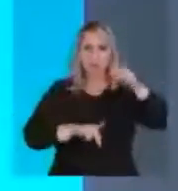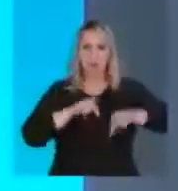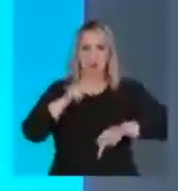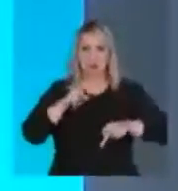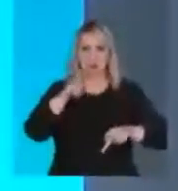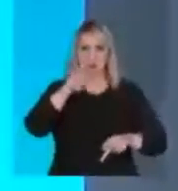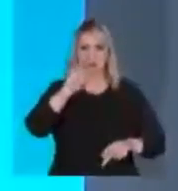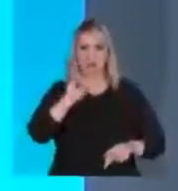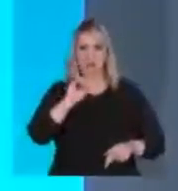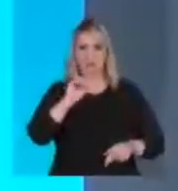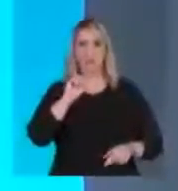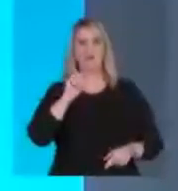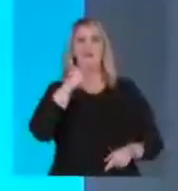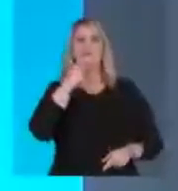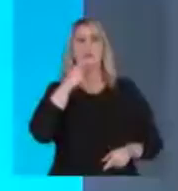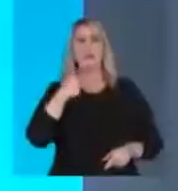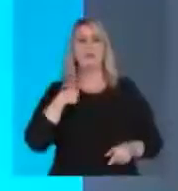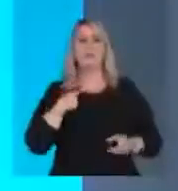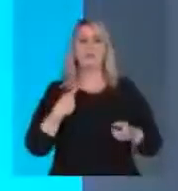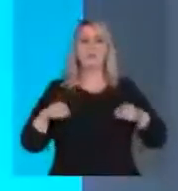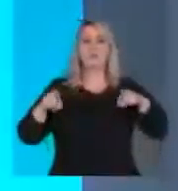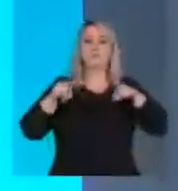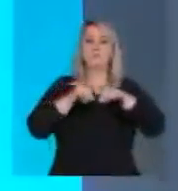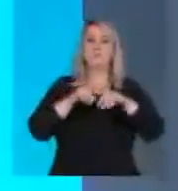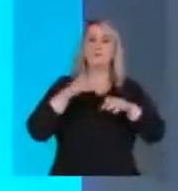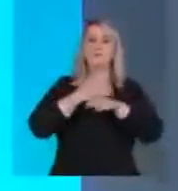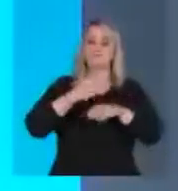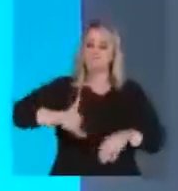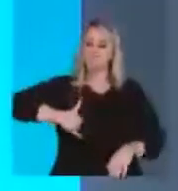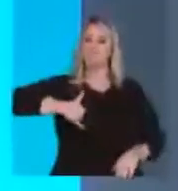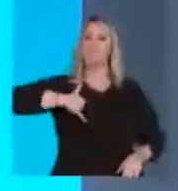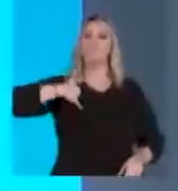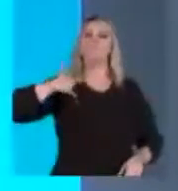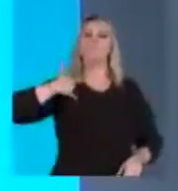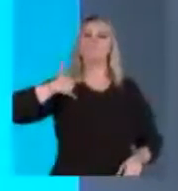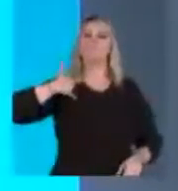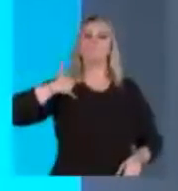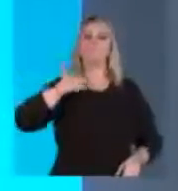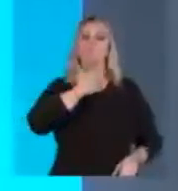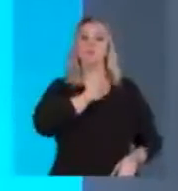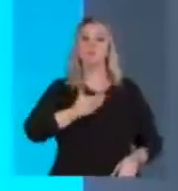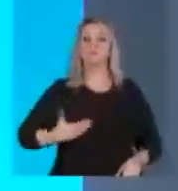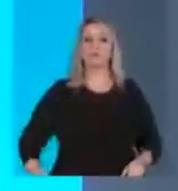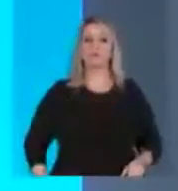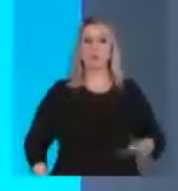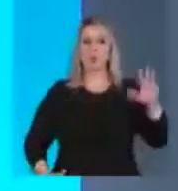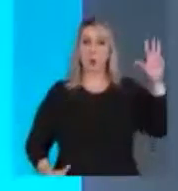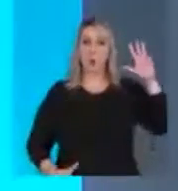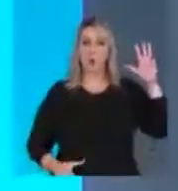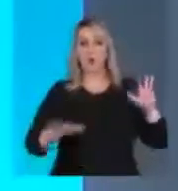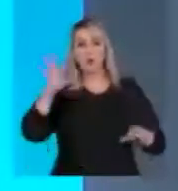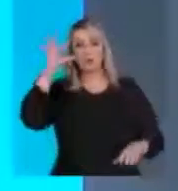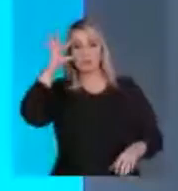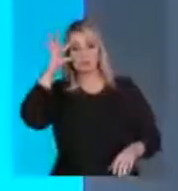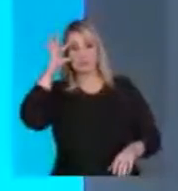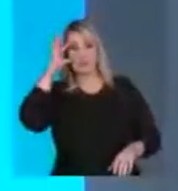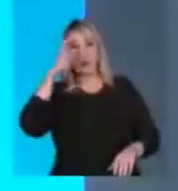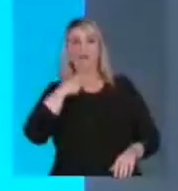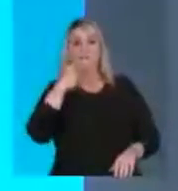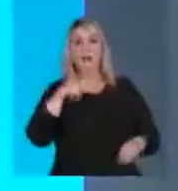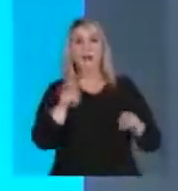e dizer que a minha coligação participou com muito orgulho dos governos no idioma uma esquerda que fala e que